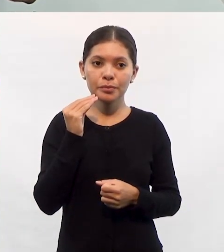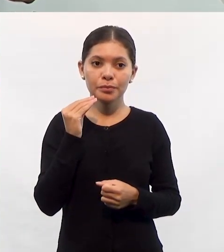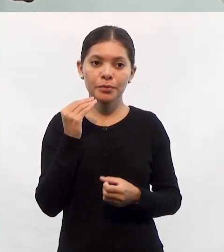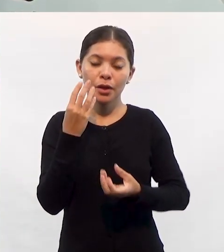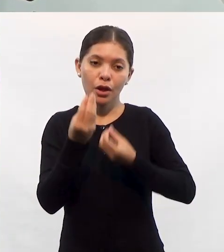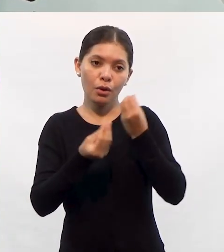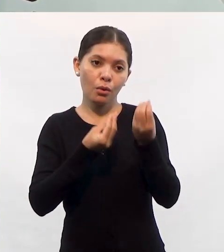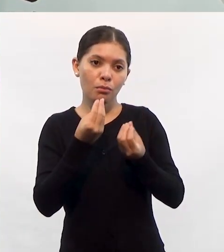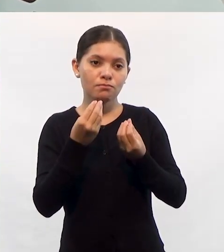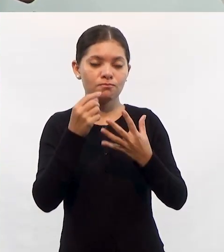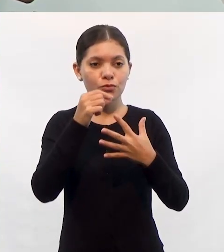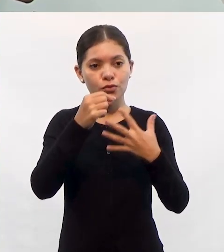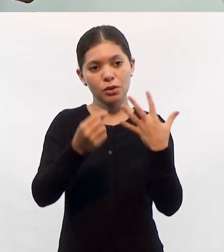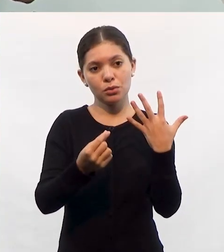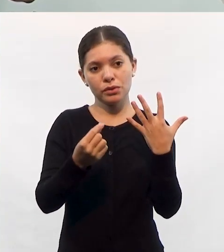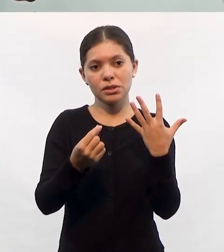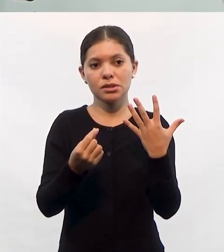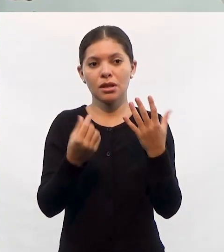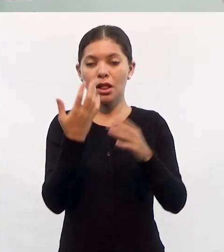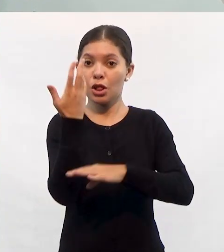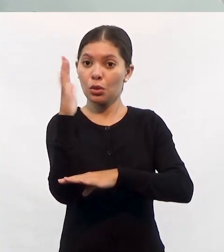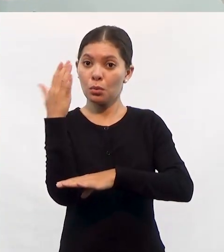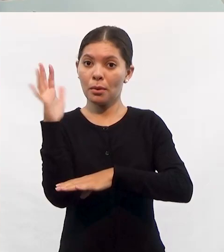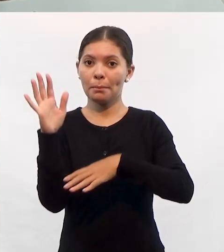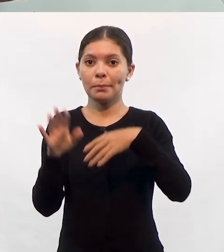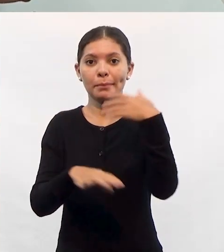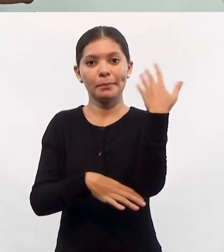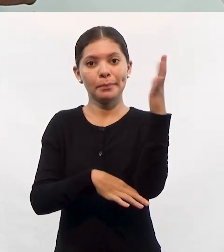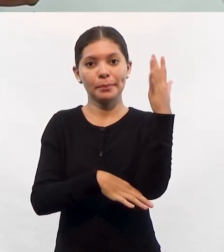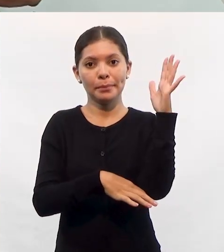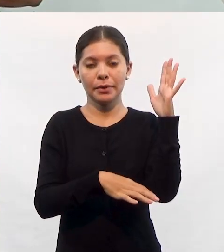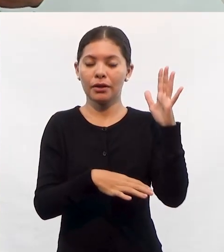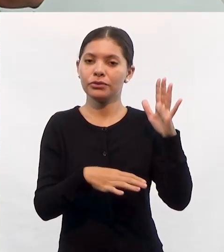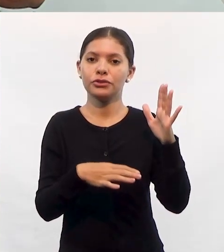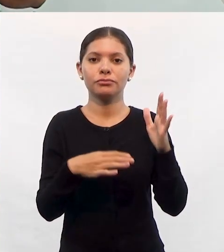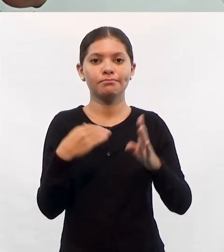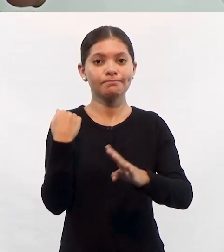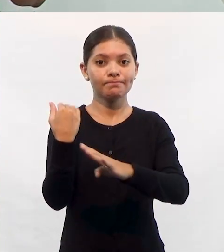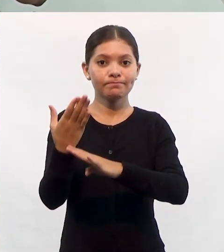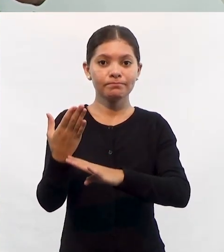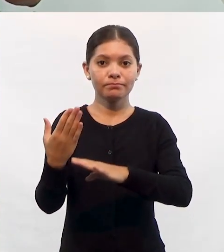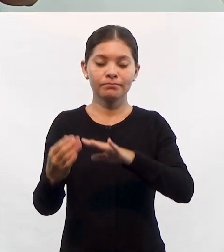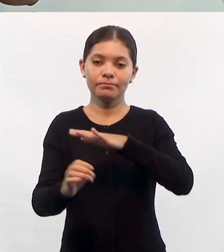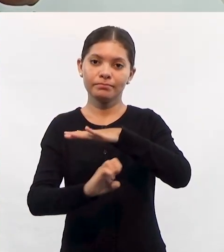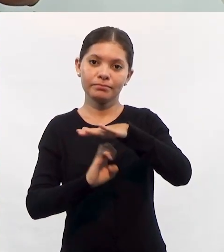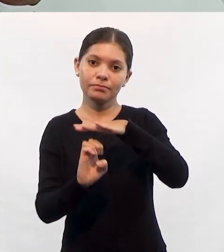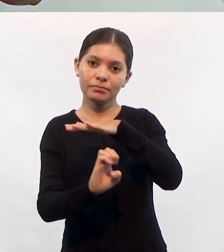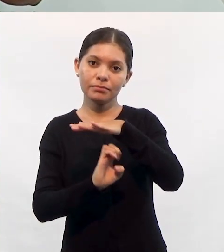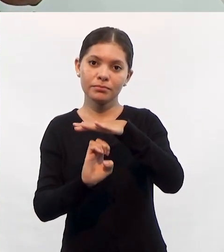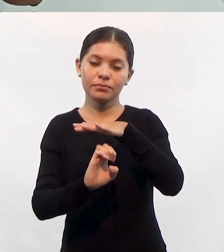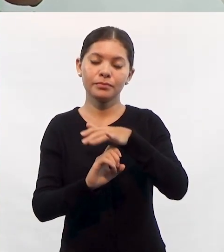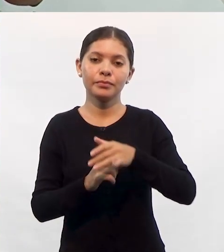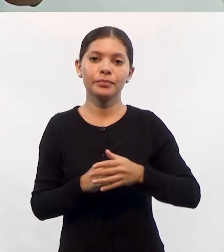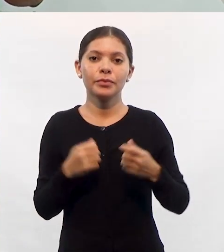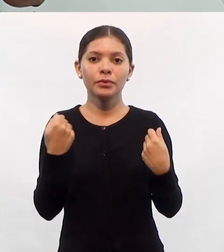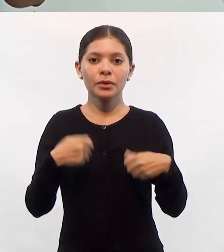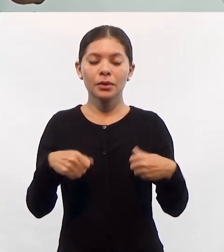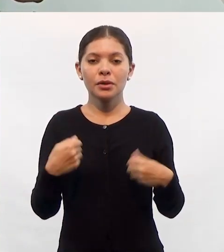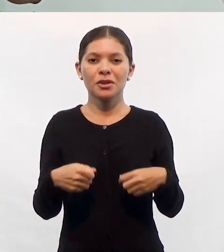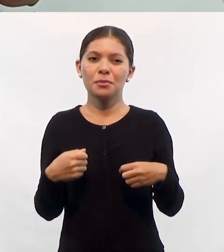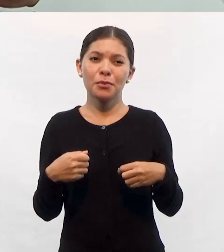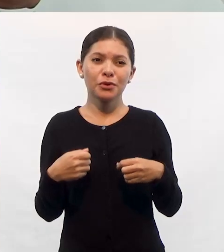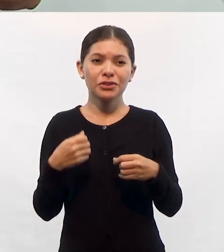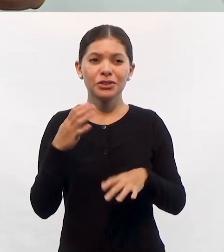ter fatores é ambientais externo ao ambiente da empresa que é podem